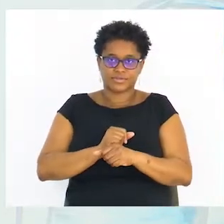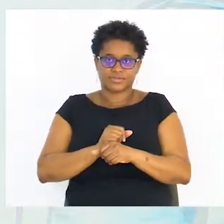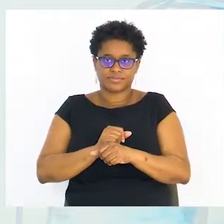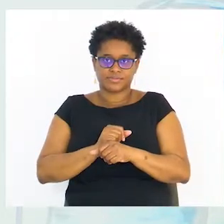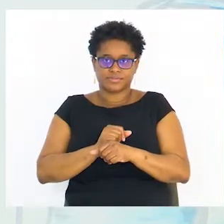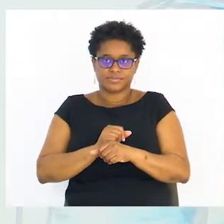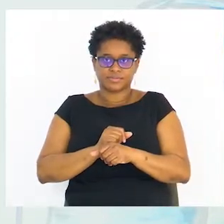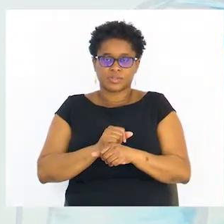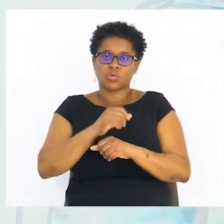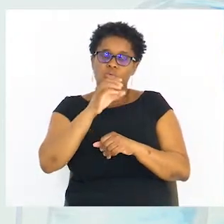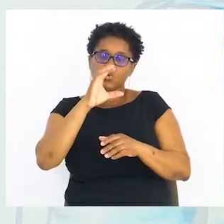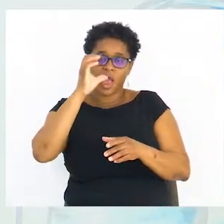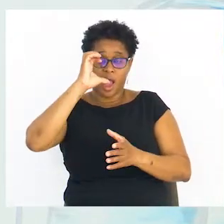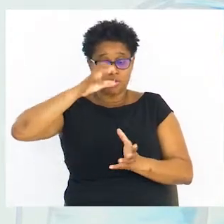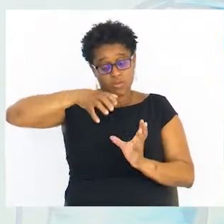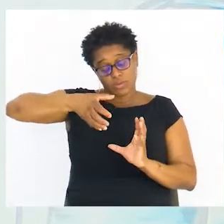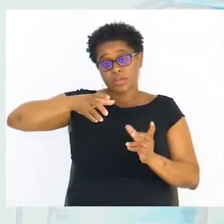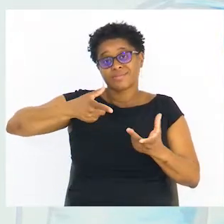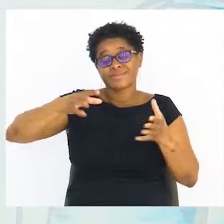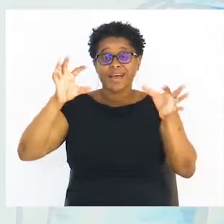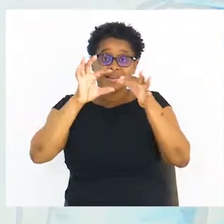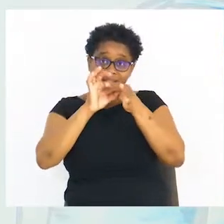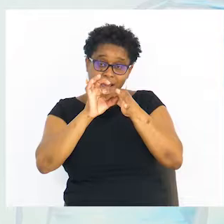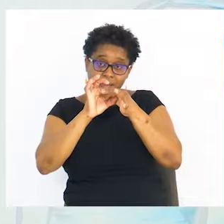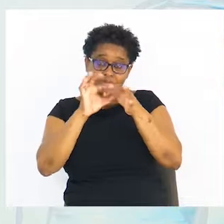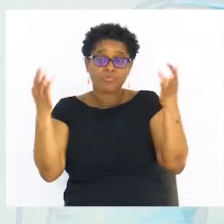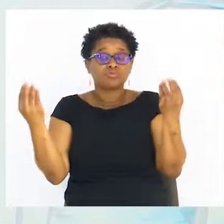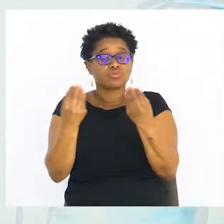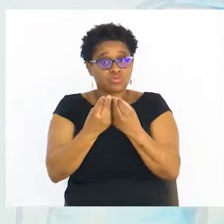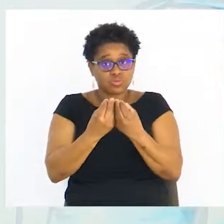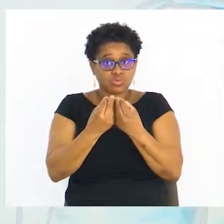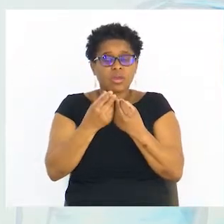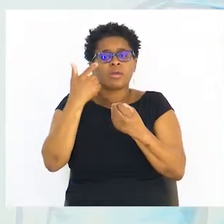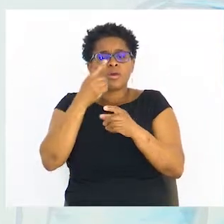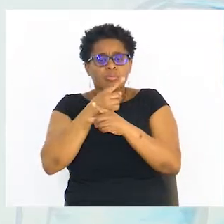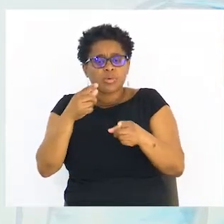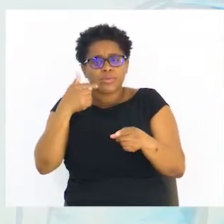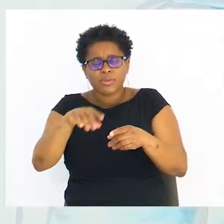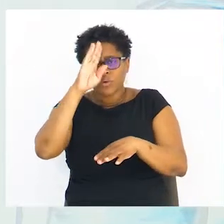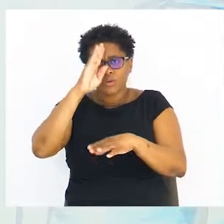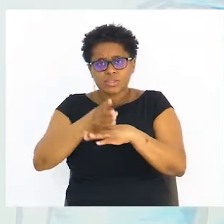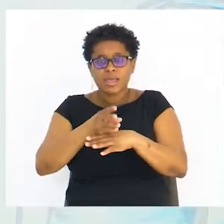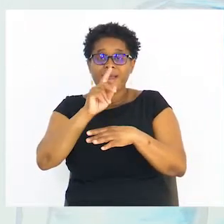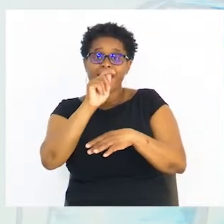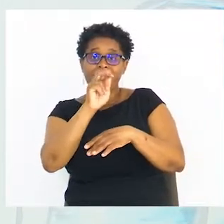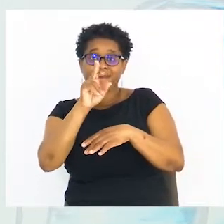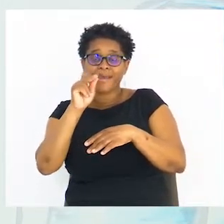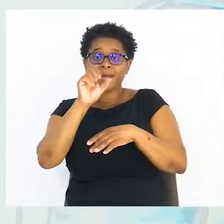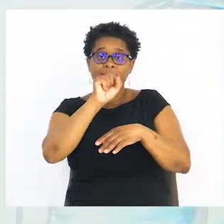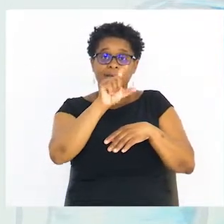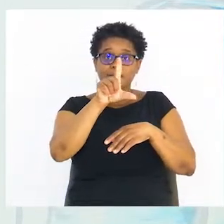os continentes encontravam-se ligados, porque havia acontecido a era